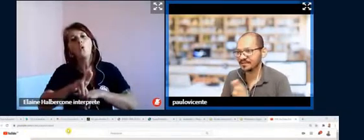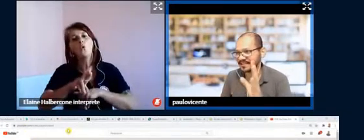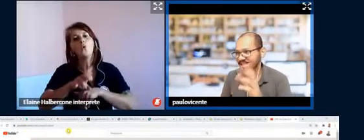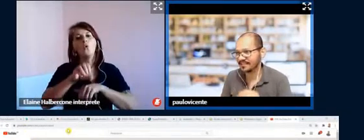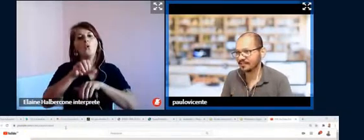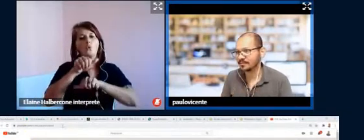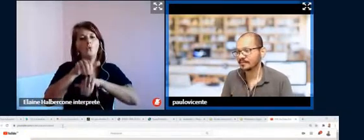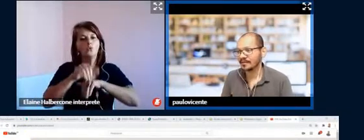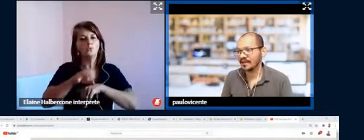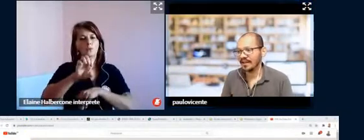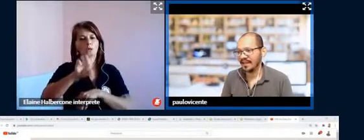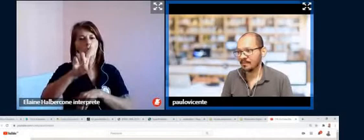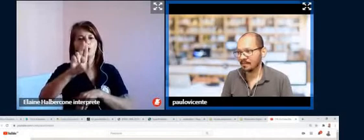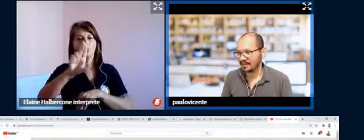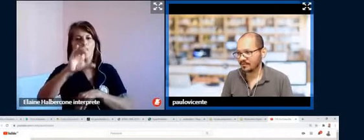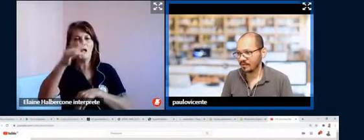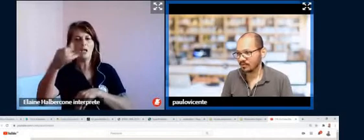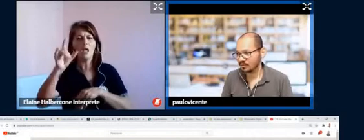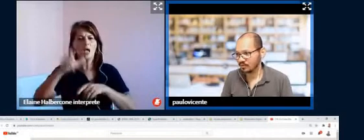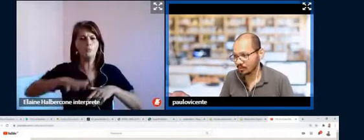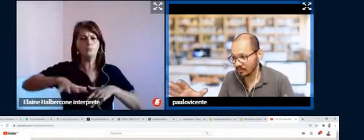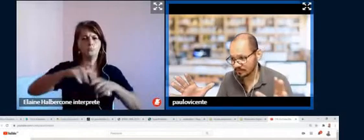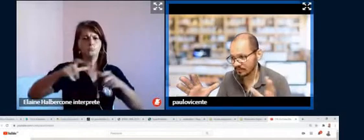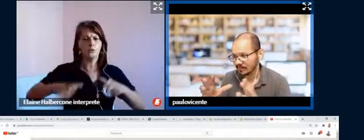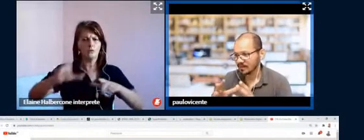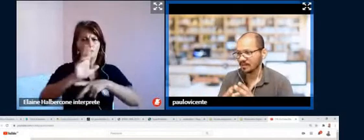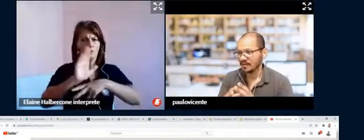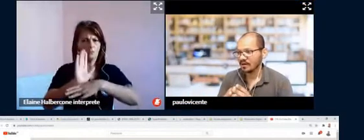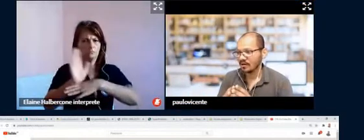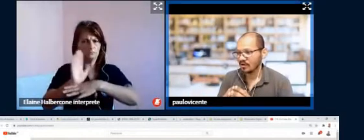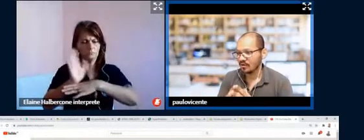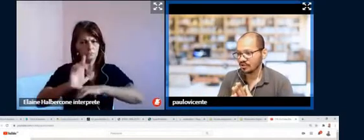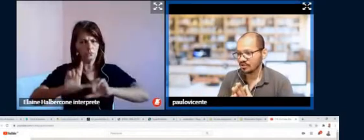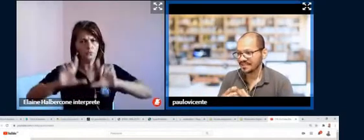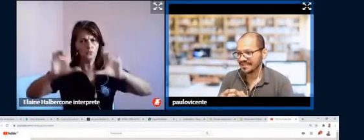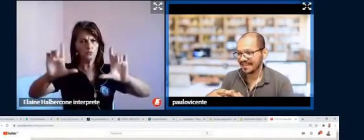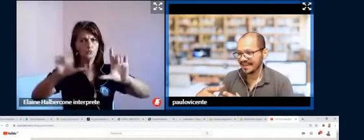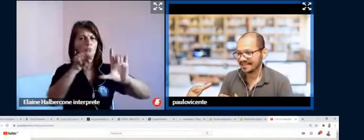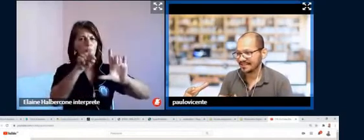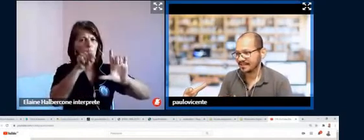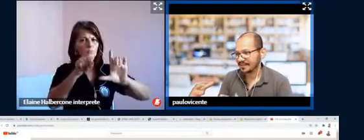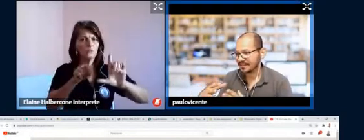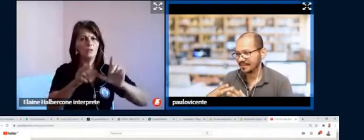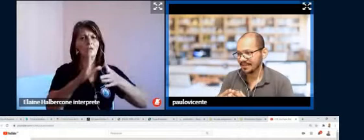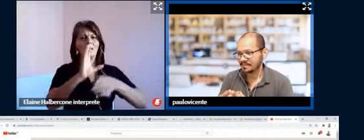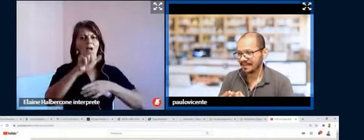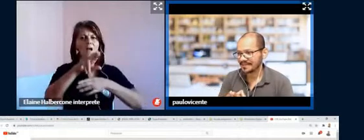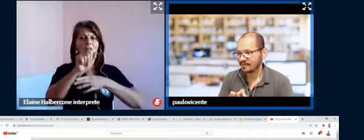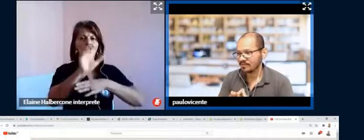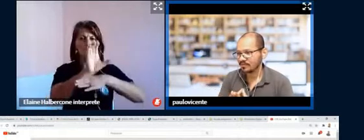Educacão, né, sem acento, é uma plataforma do YouTube onde os canais que estão aqui,